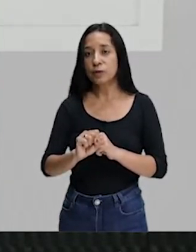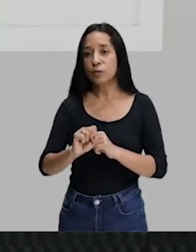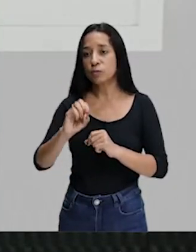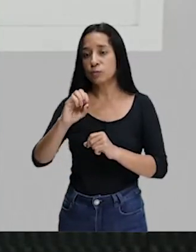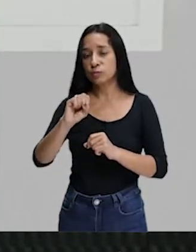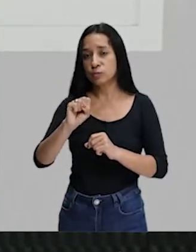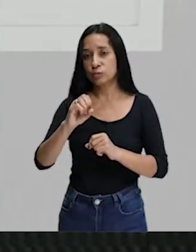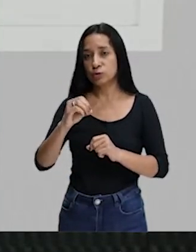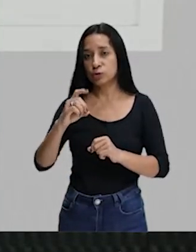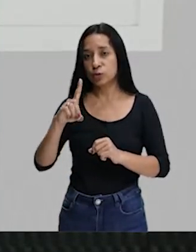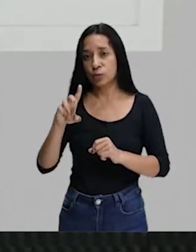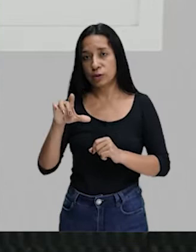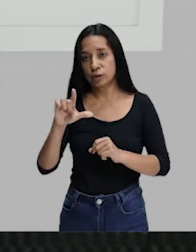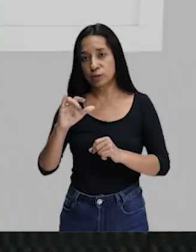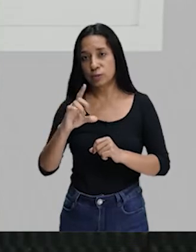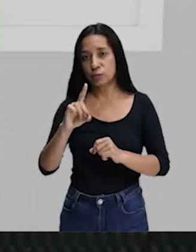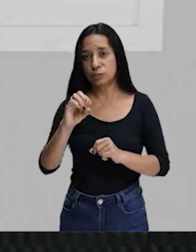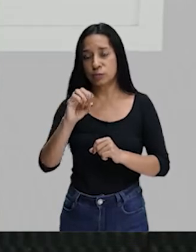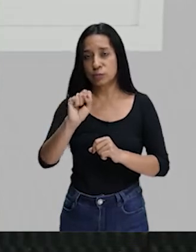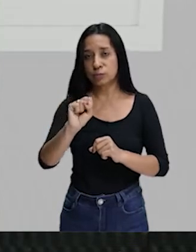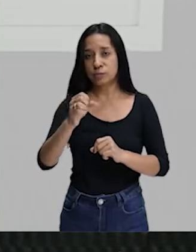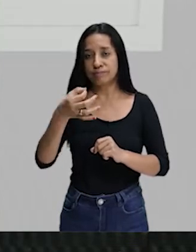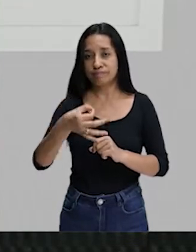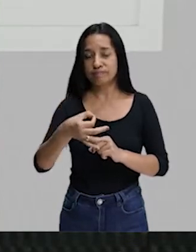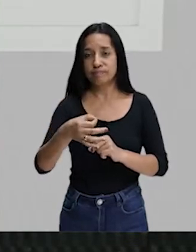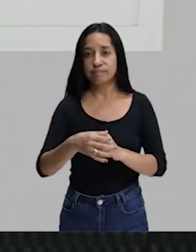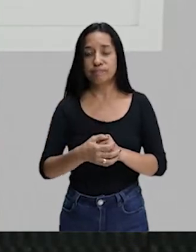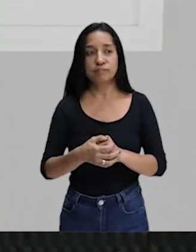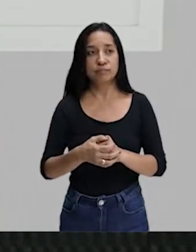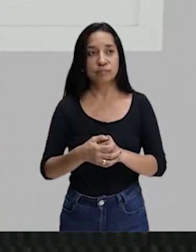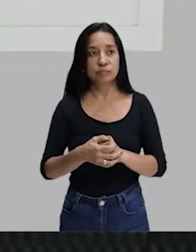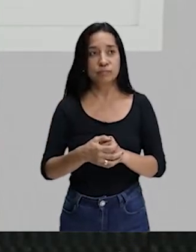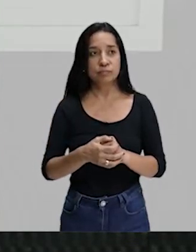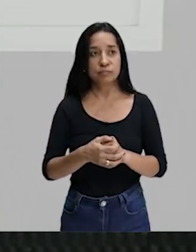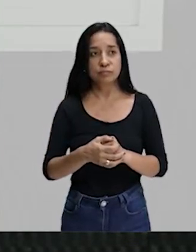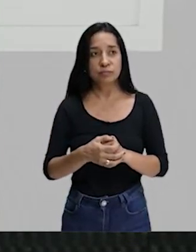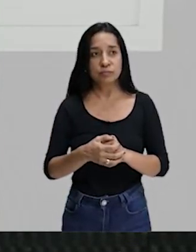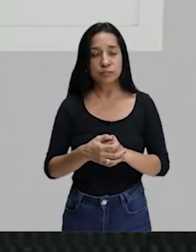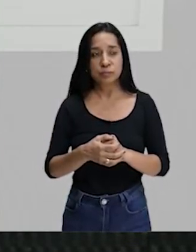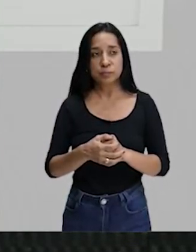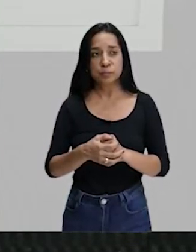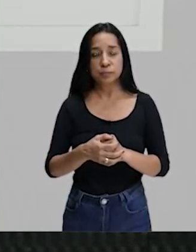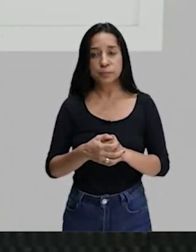sólidos, certo? Então, a condução